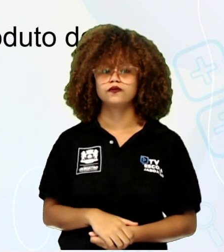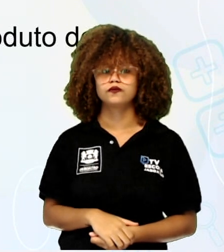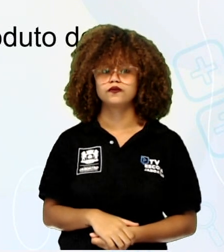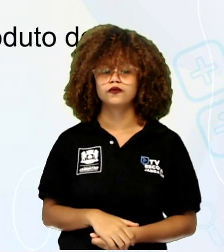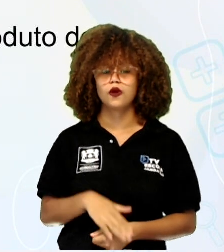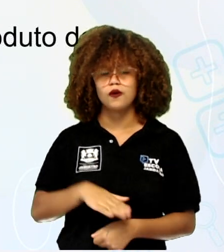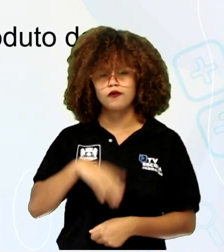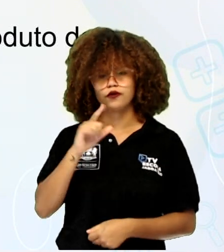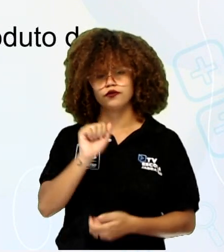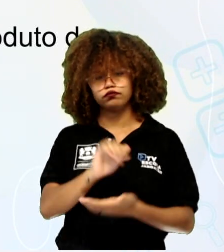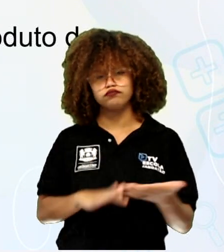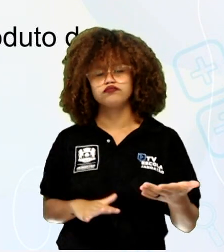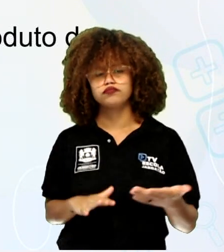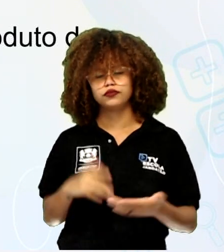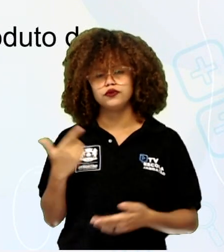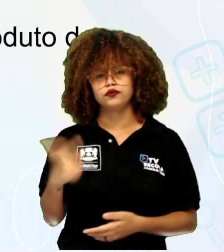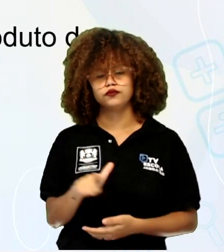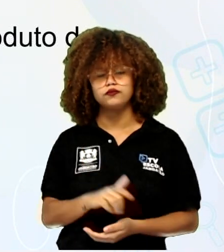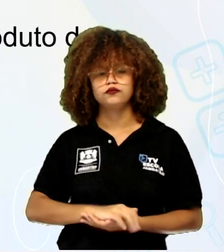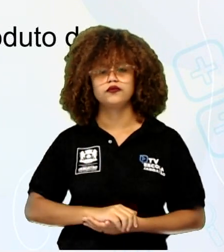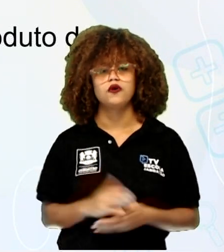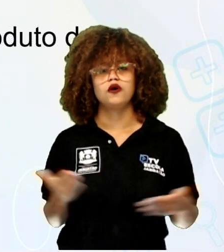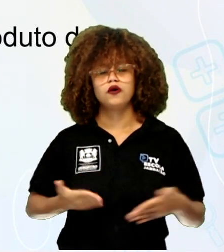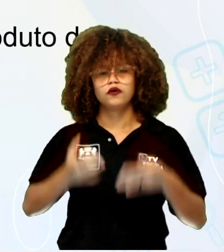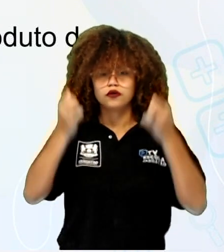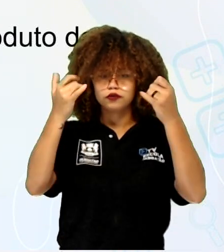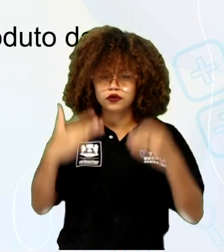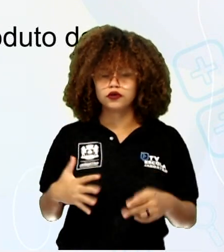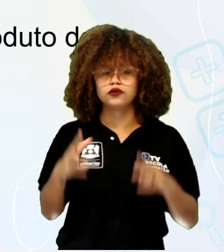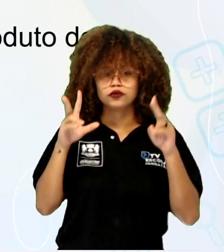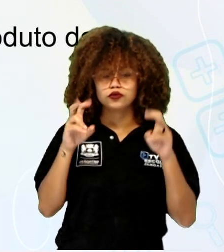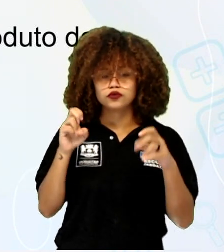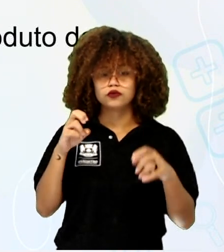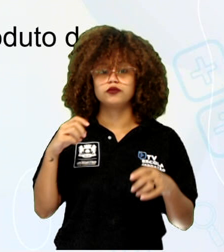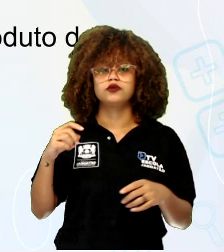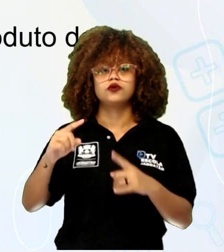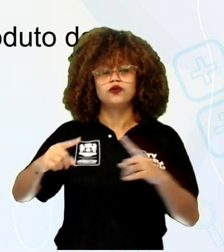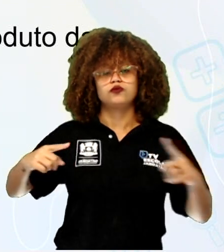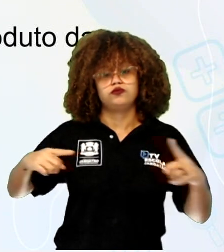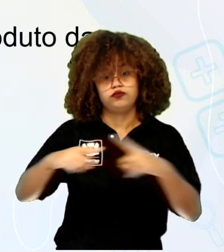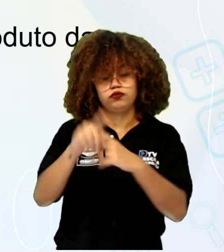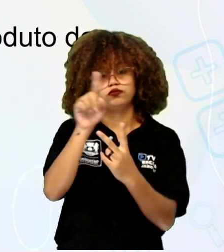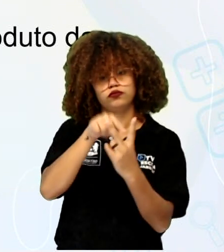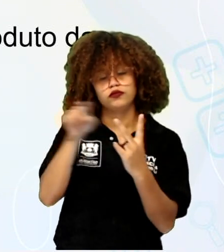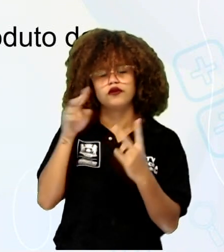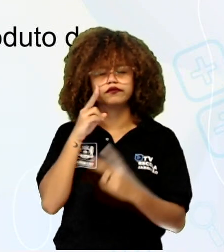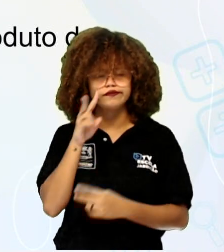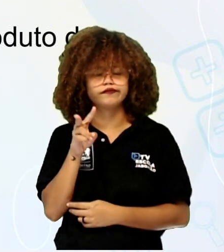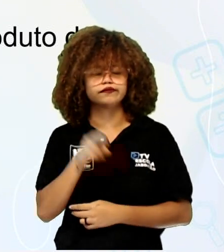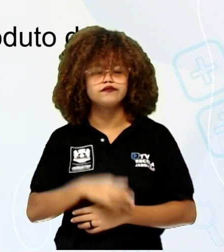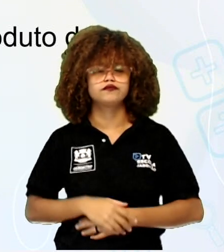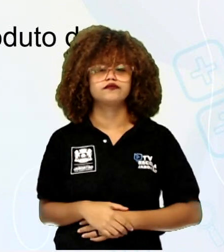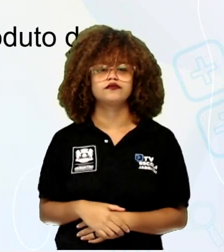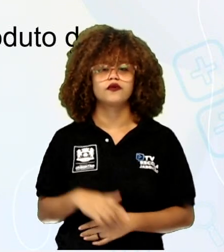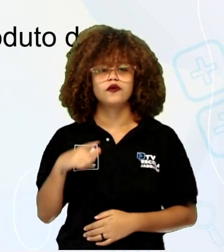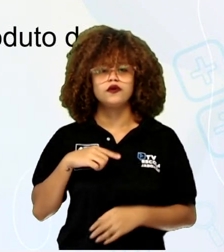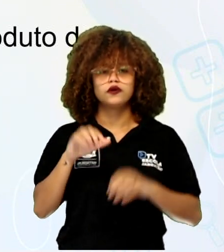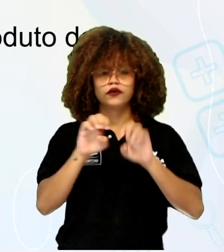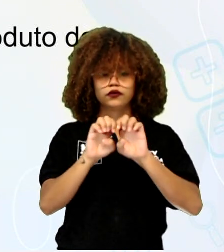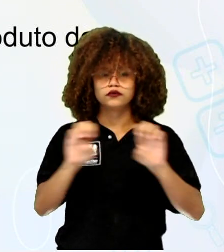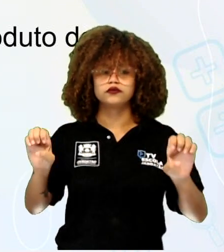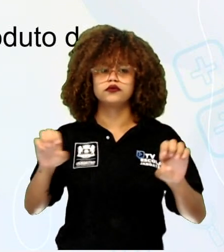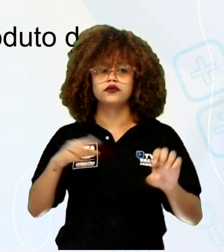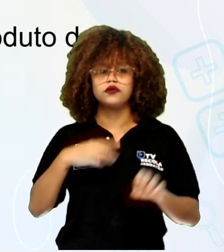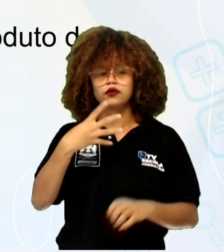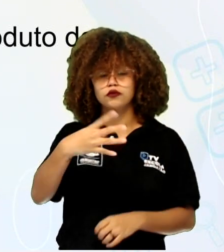é mais uma questão agora falando a respeito do produto das raízes vamos ver da da equação 4x